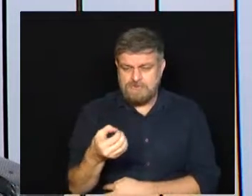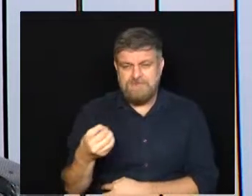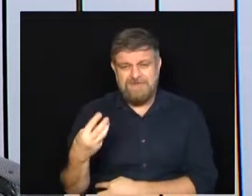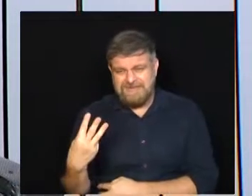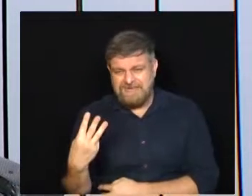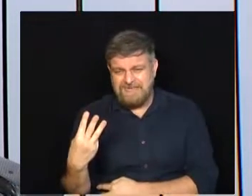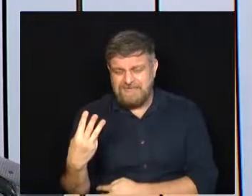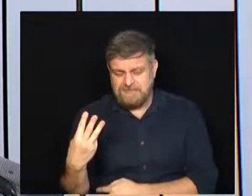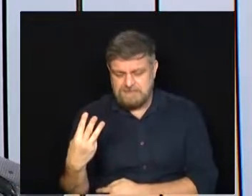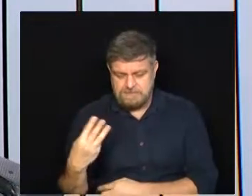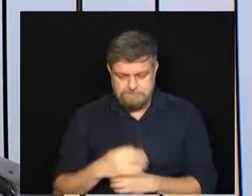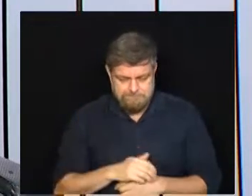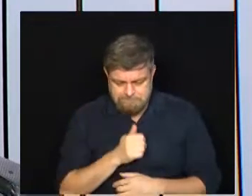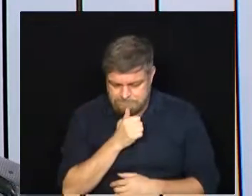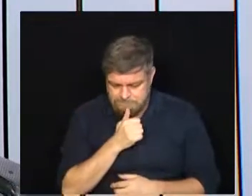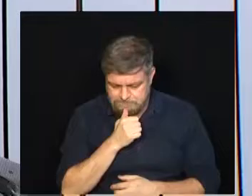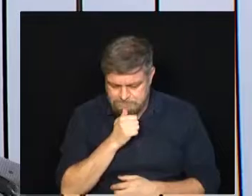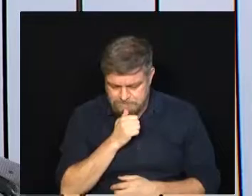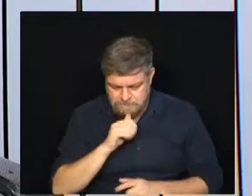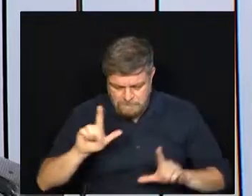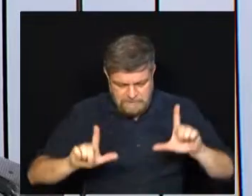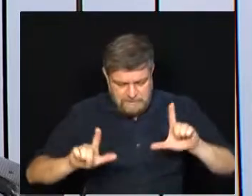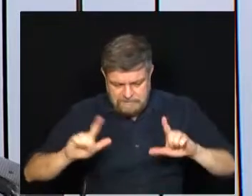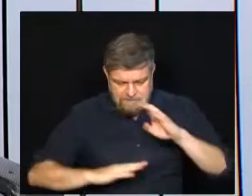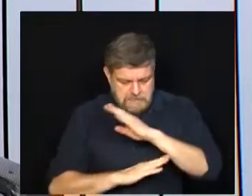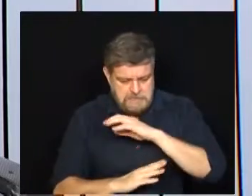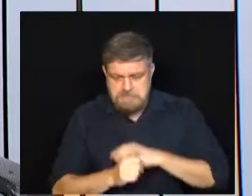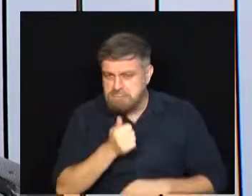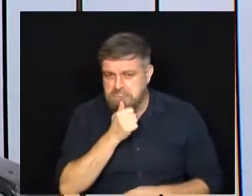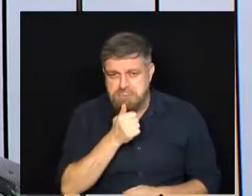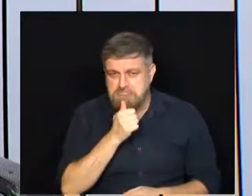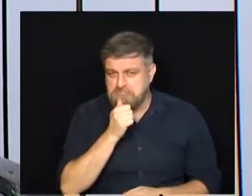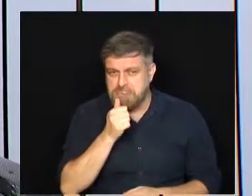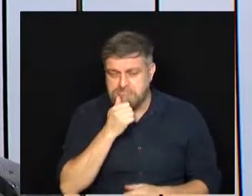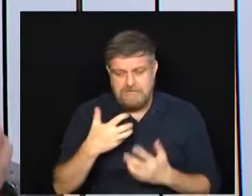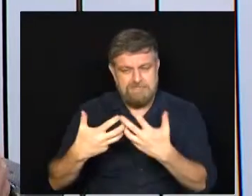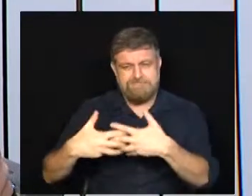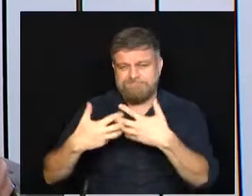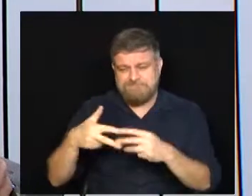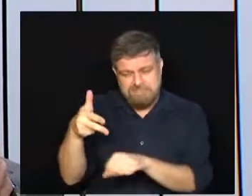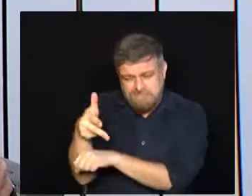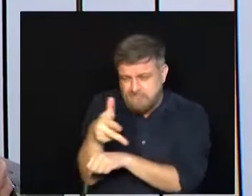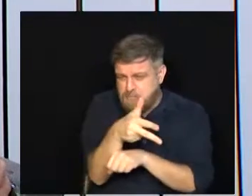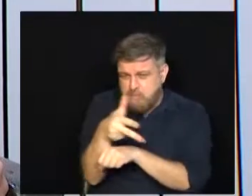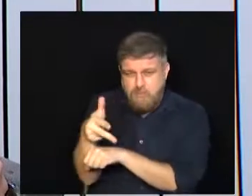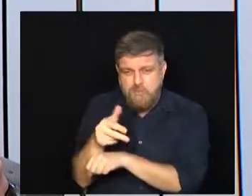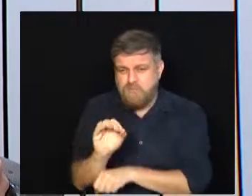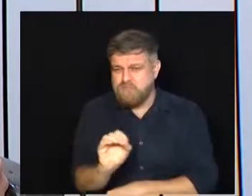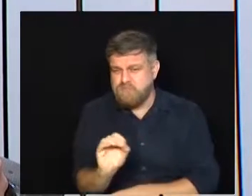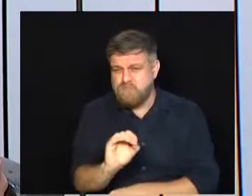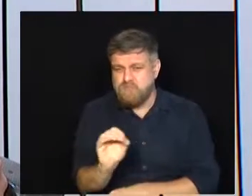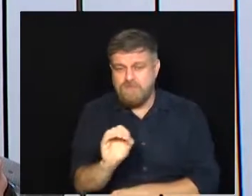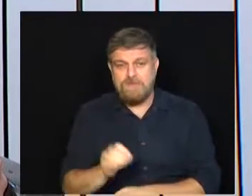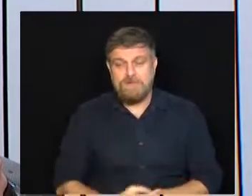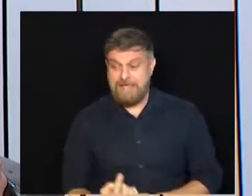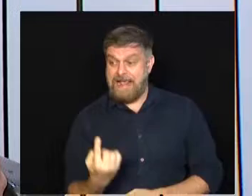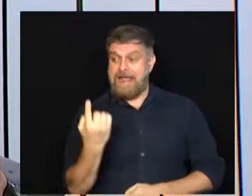me parece, ainda nem a TV Câmara talvez nem atuasse ainda, mas à